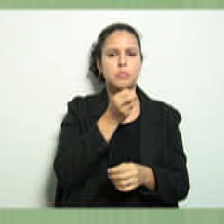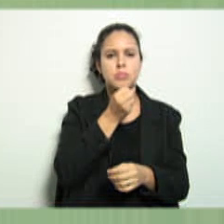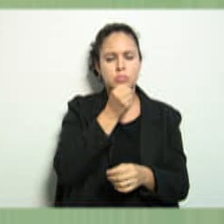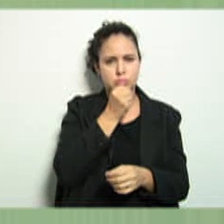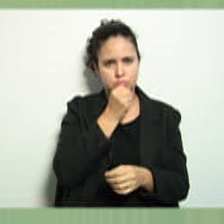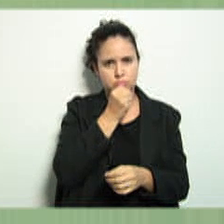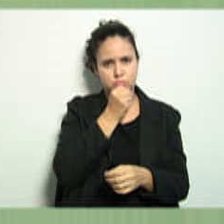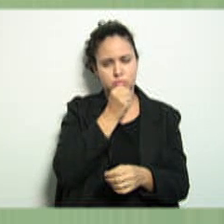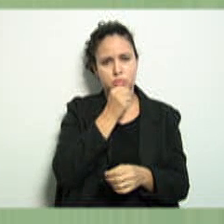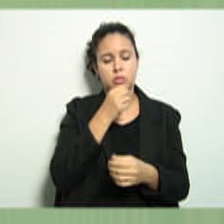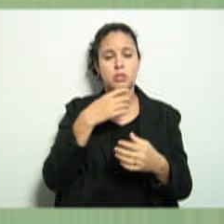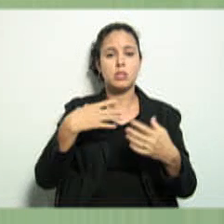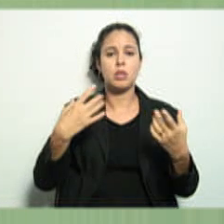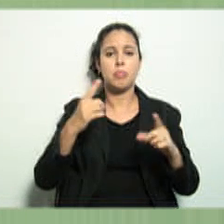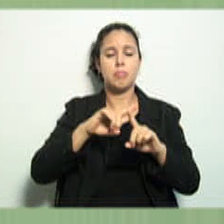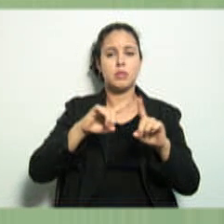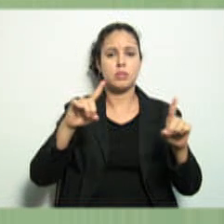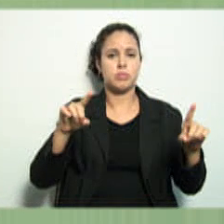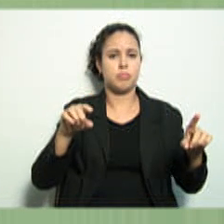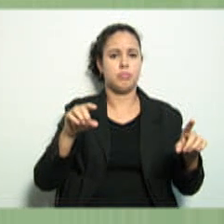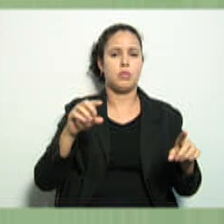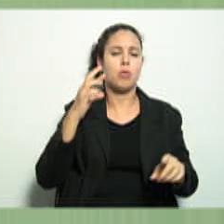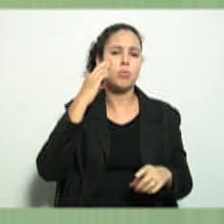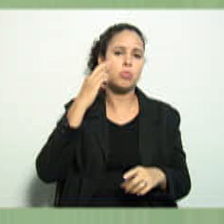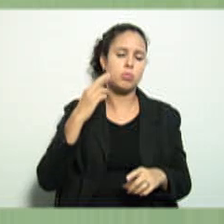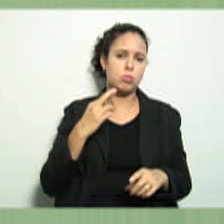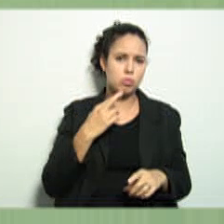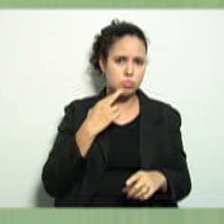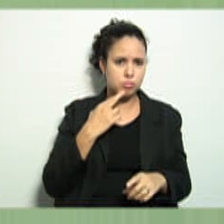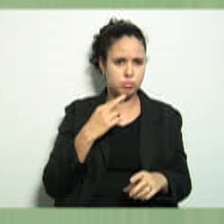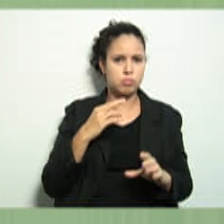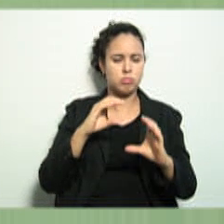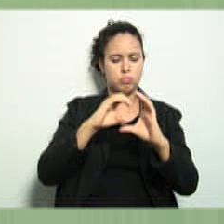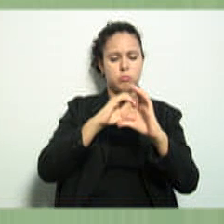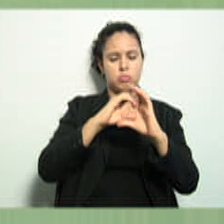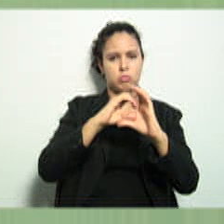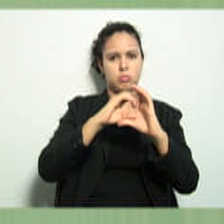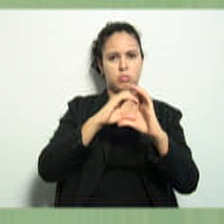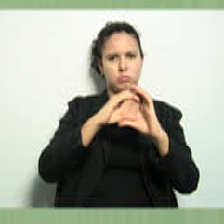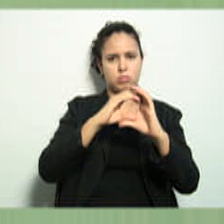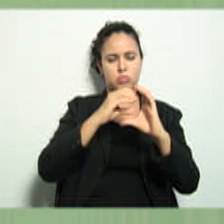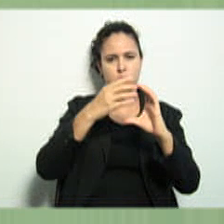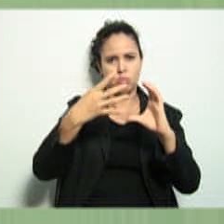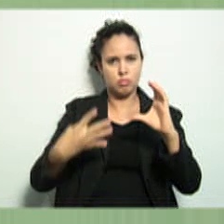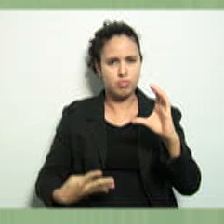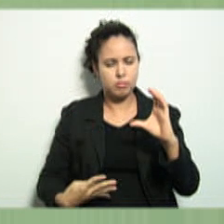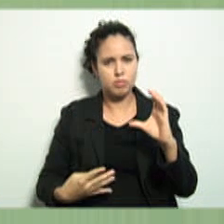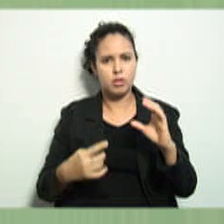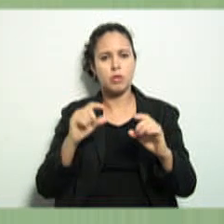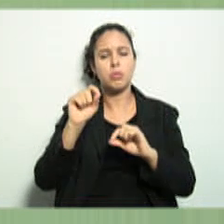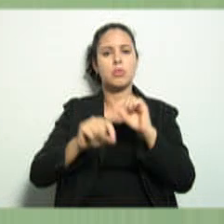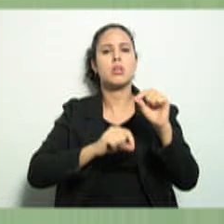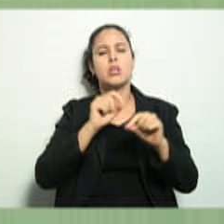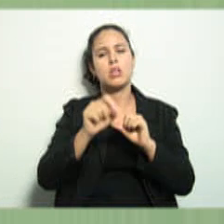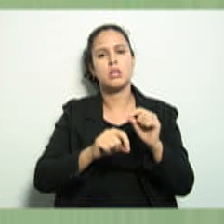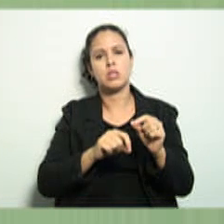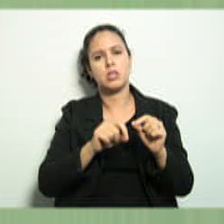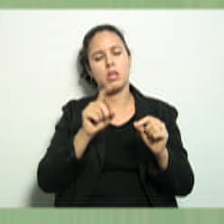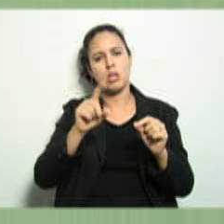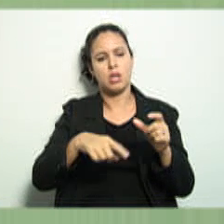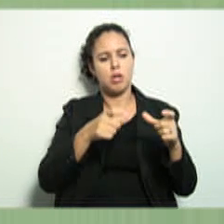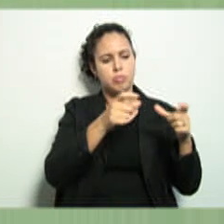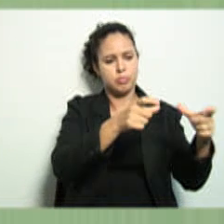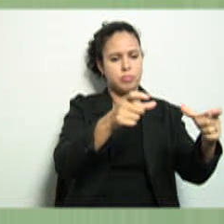capital, só que o Rondônia tem uma característica muito importante aqui nos estados da região norte, que são seus